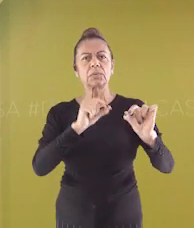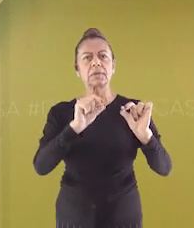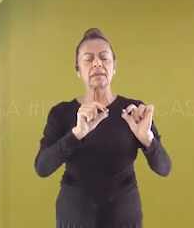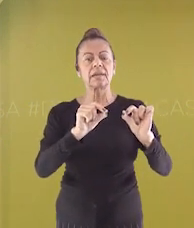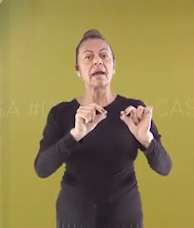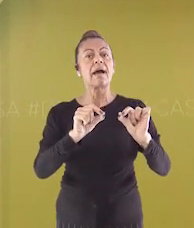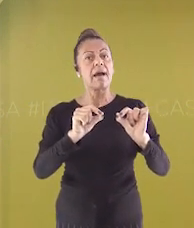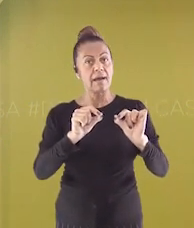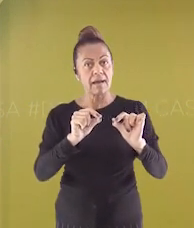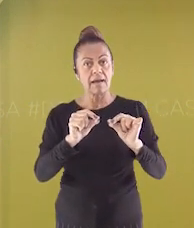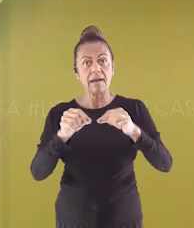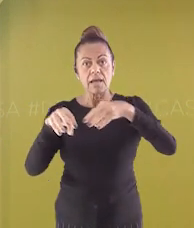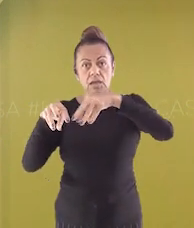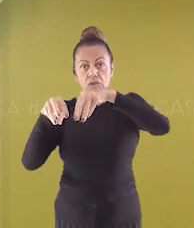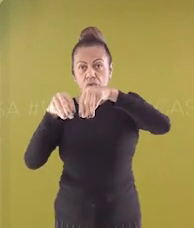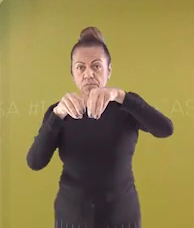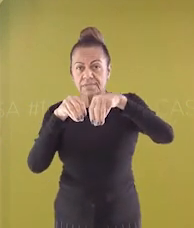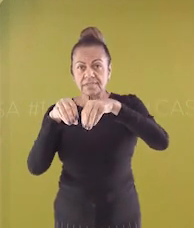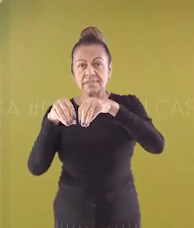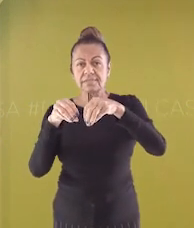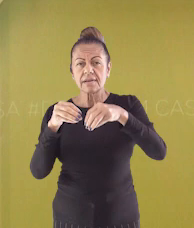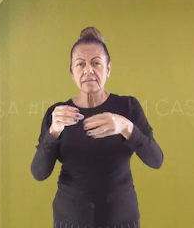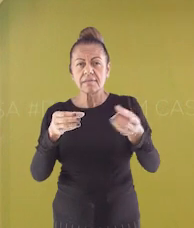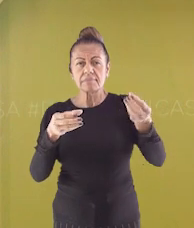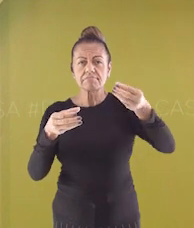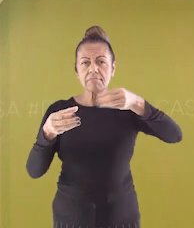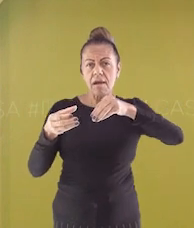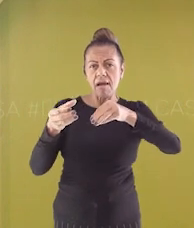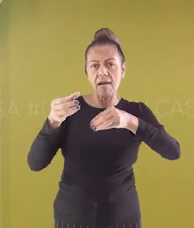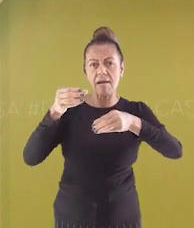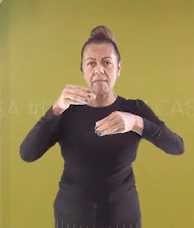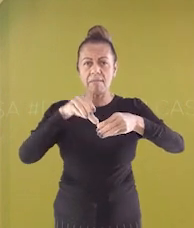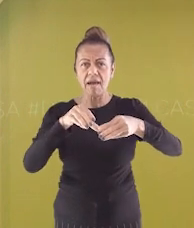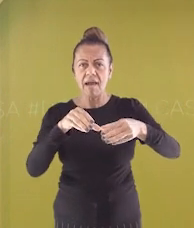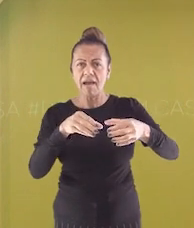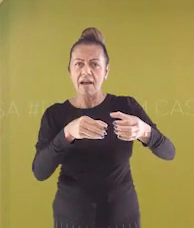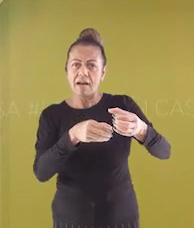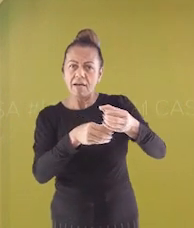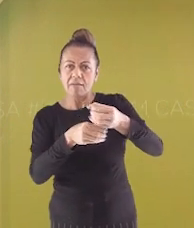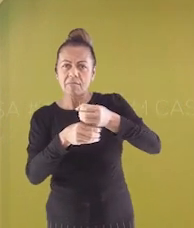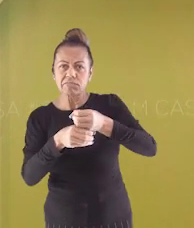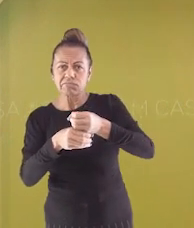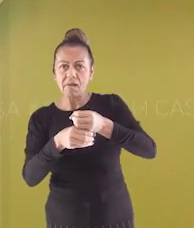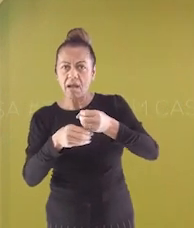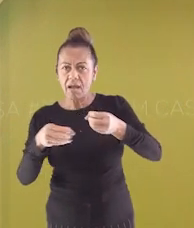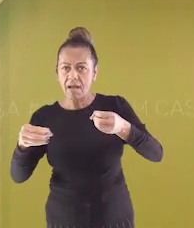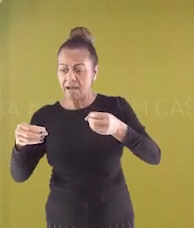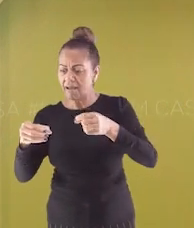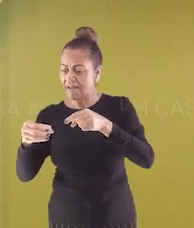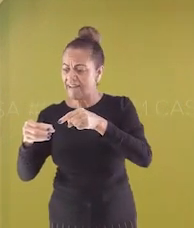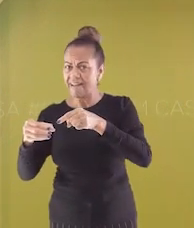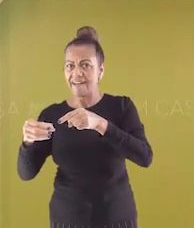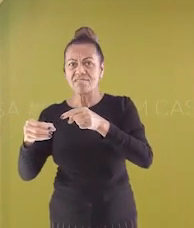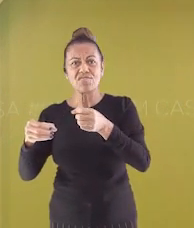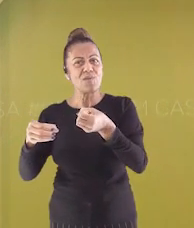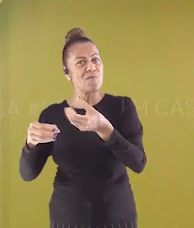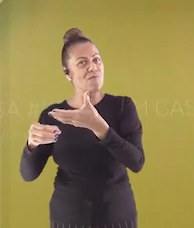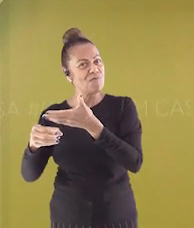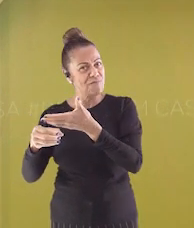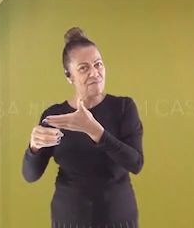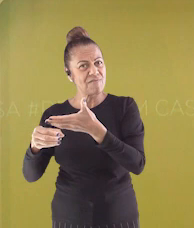alteram a essência das substâncias e geram novos produtos. Elas podem ser descritas em